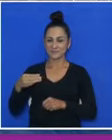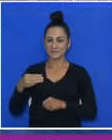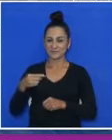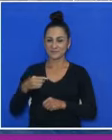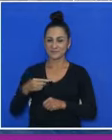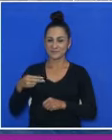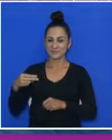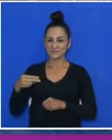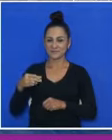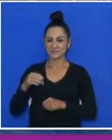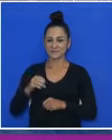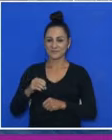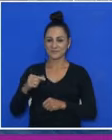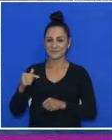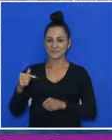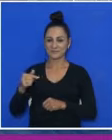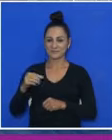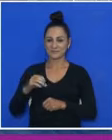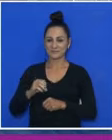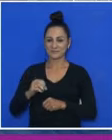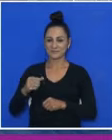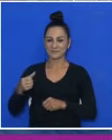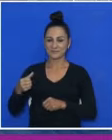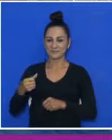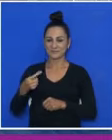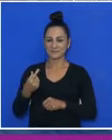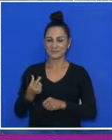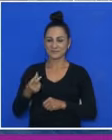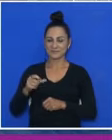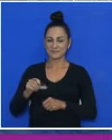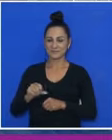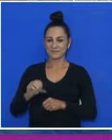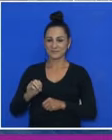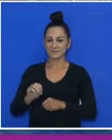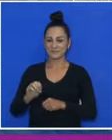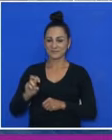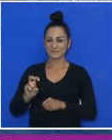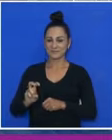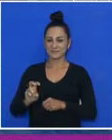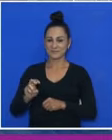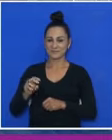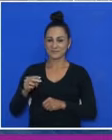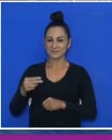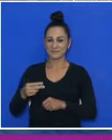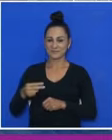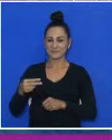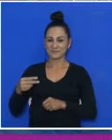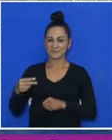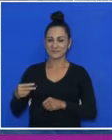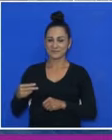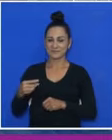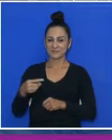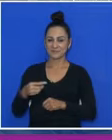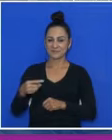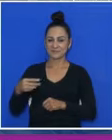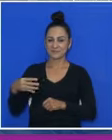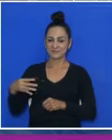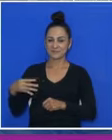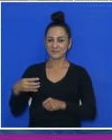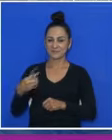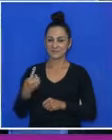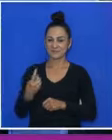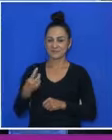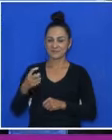12, 07, 06, 19, 05, 22, 14